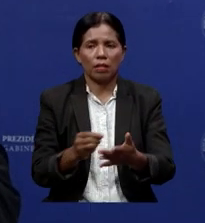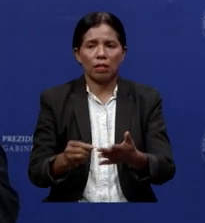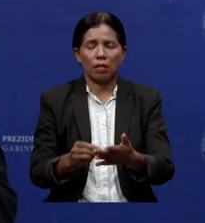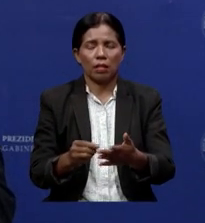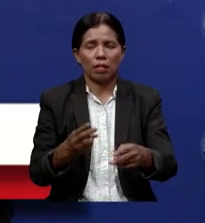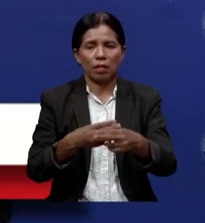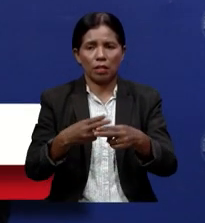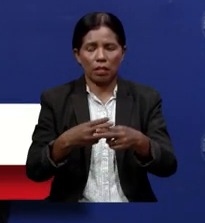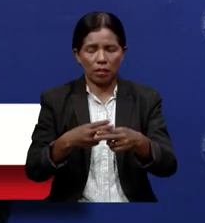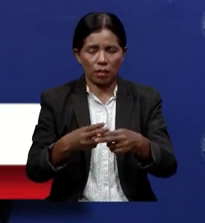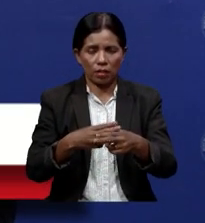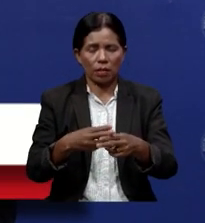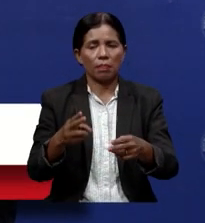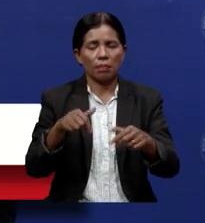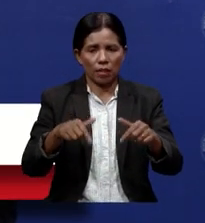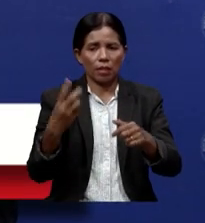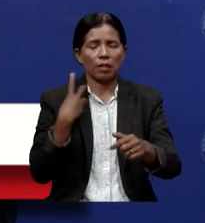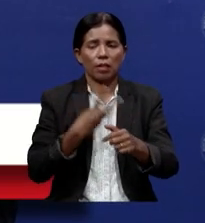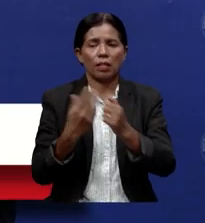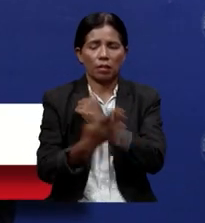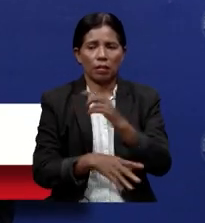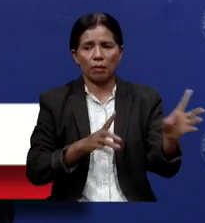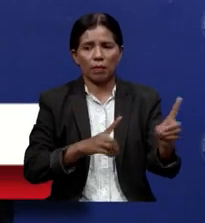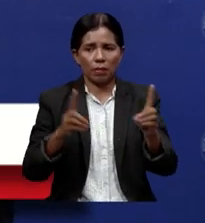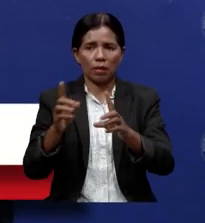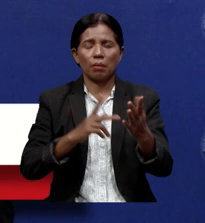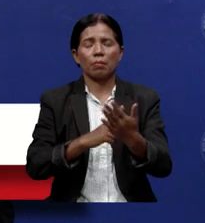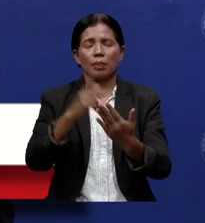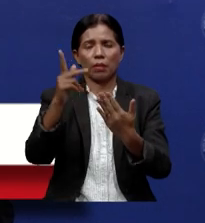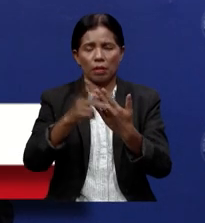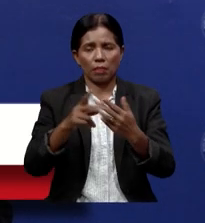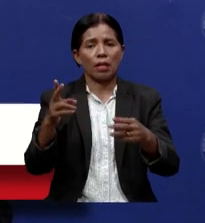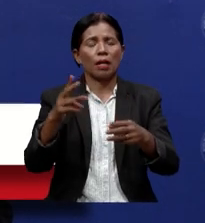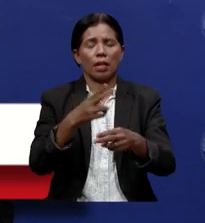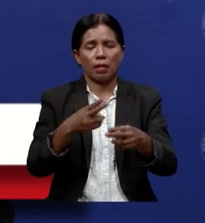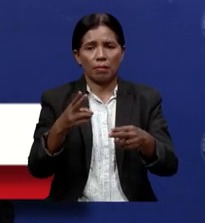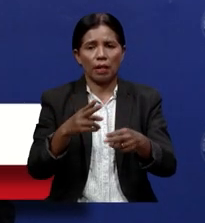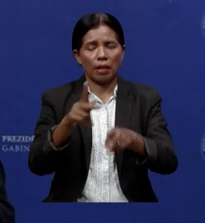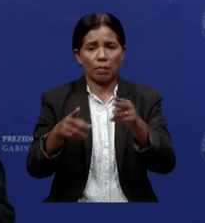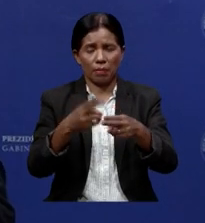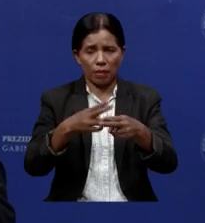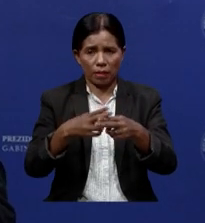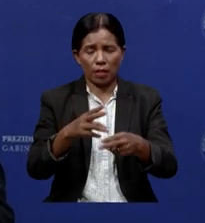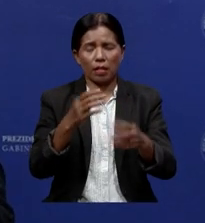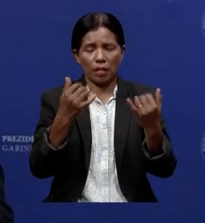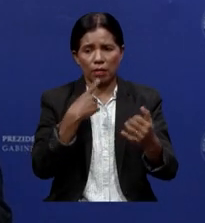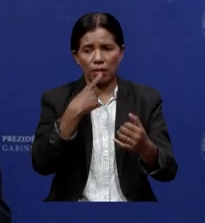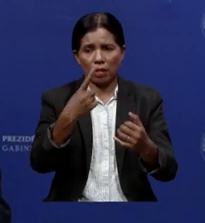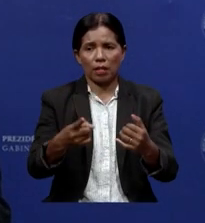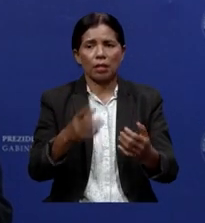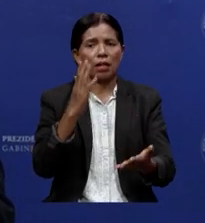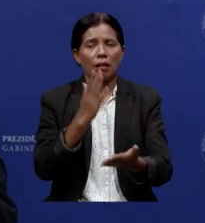nasa stunting niyan ihetnerai. Implementação do programa stunting niyan liderar unidade ba missão ba